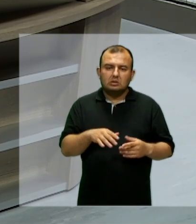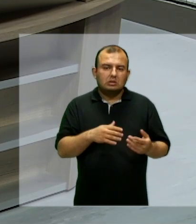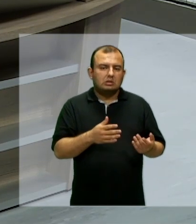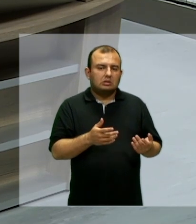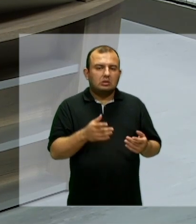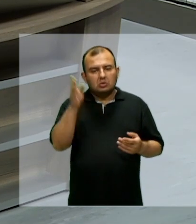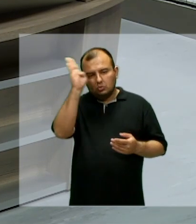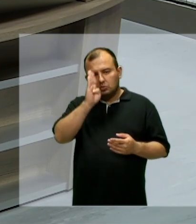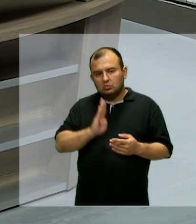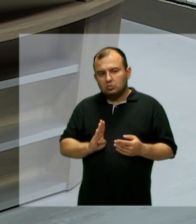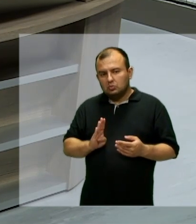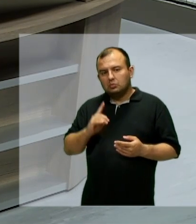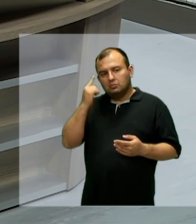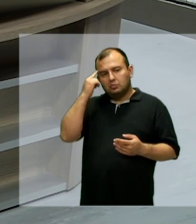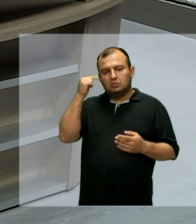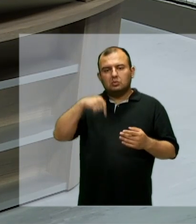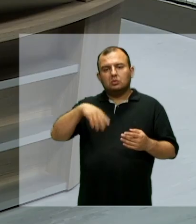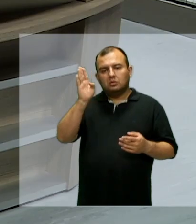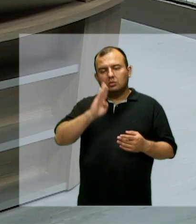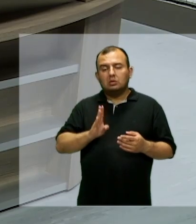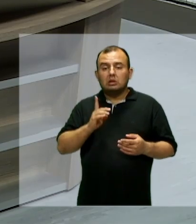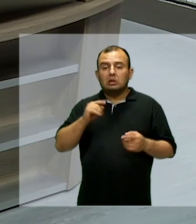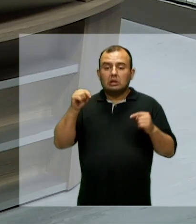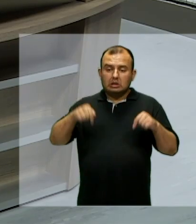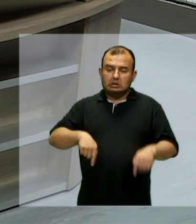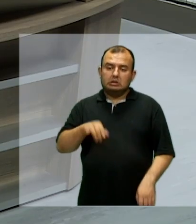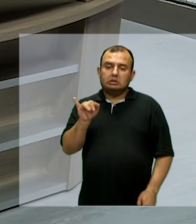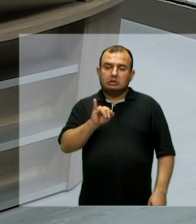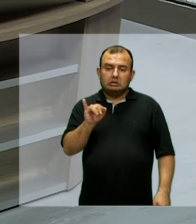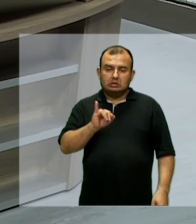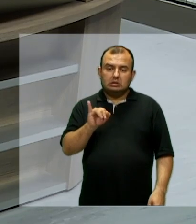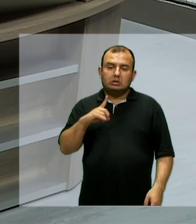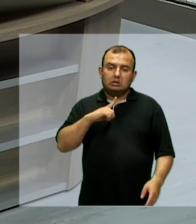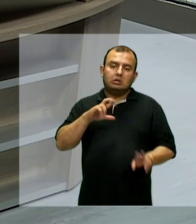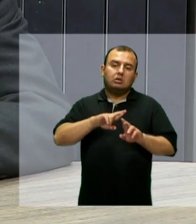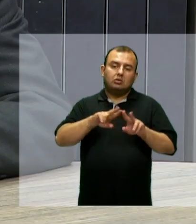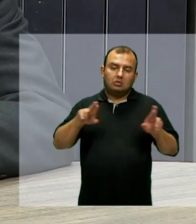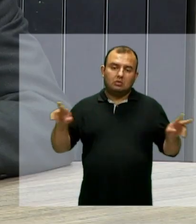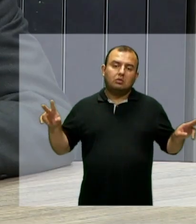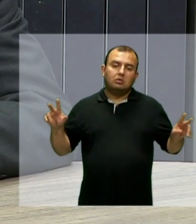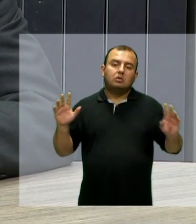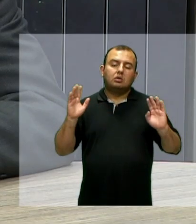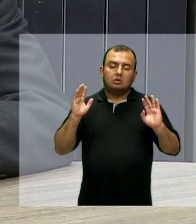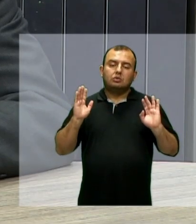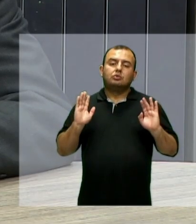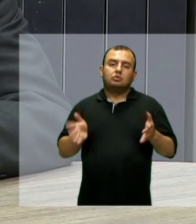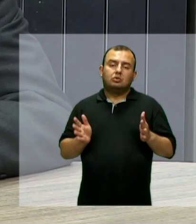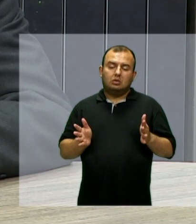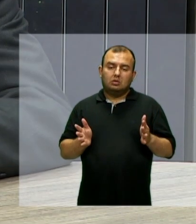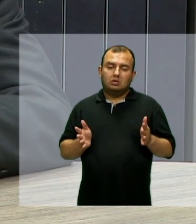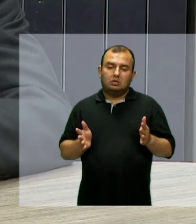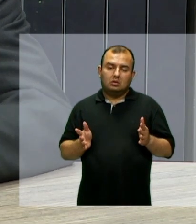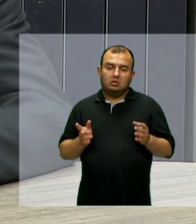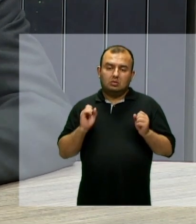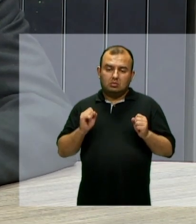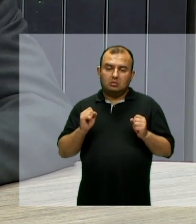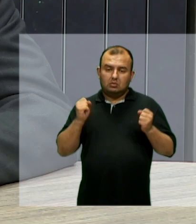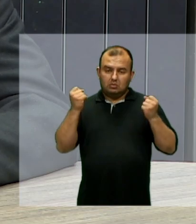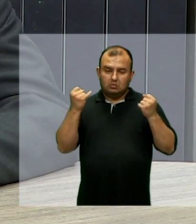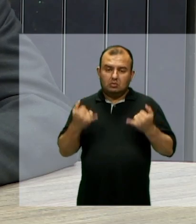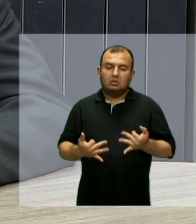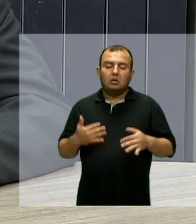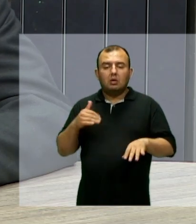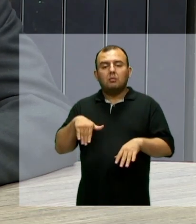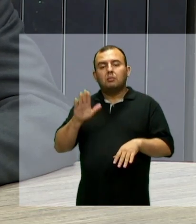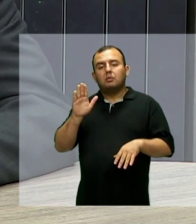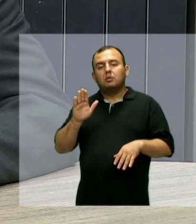No Brasil, vamos pensar caso de Brasil. Nós temos aqui em Itajaí, por exemplo, nós temos vários pacientes que, aí no caso, quem poderia até falar com mais